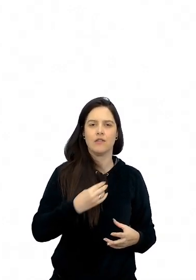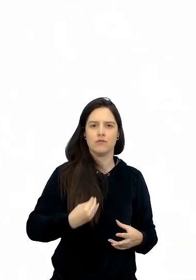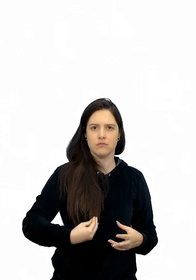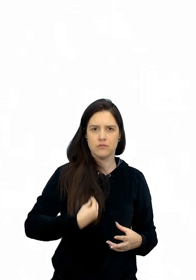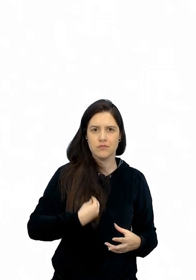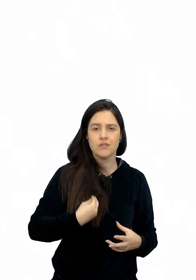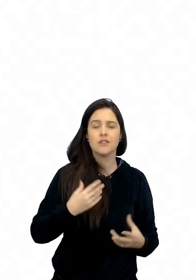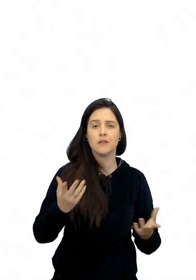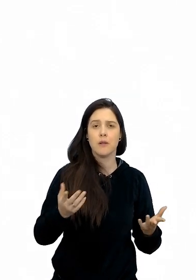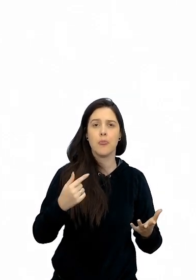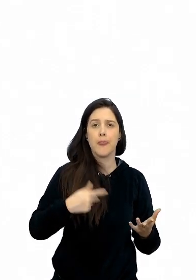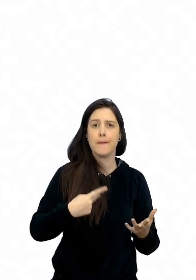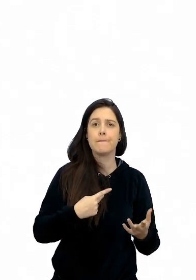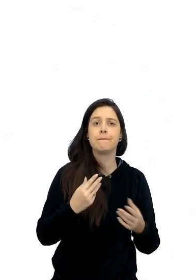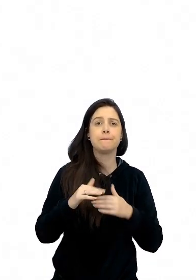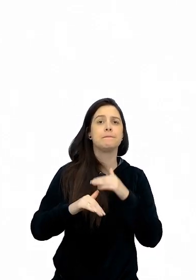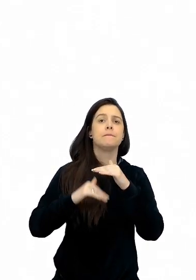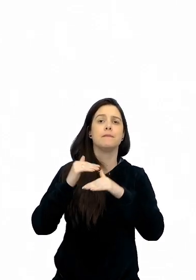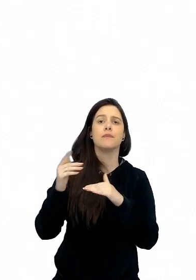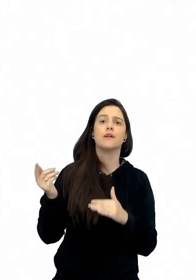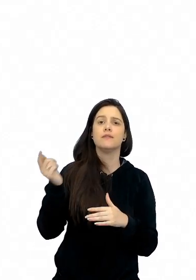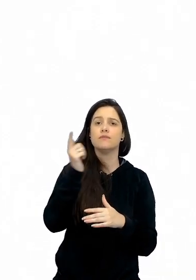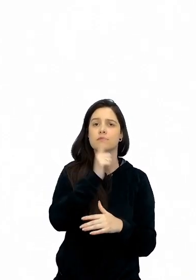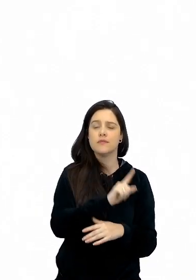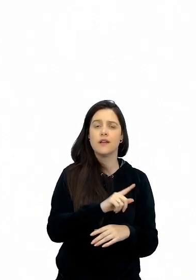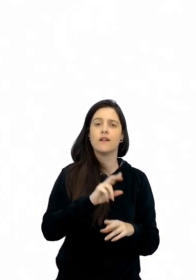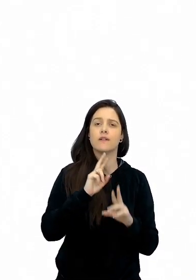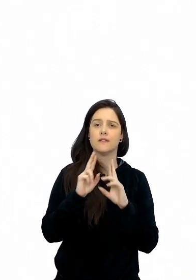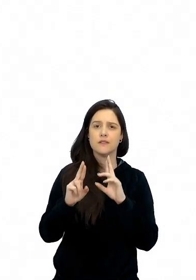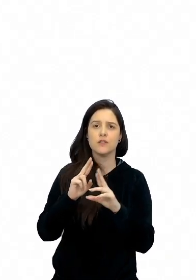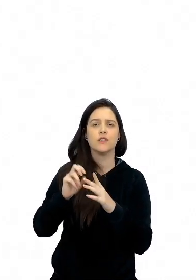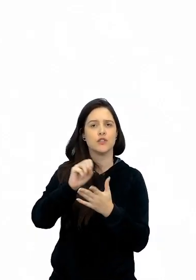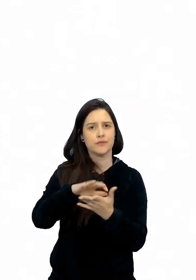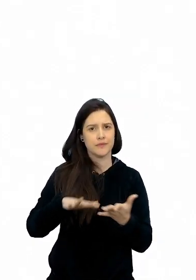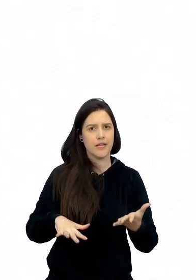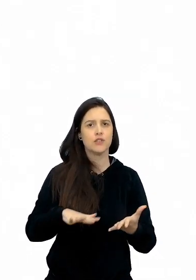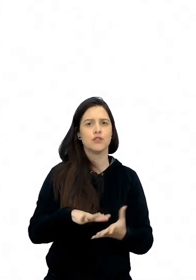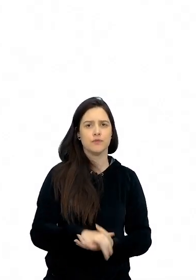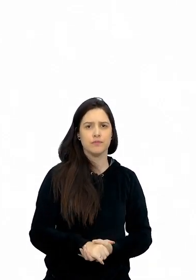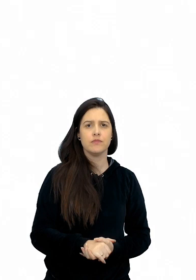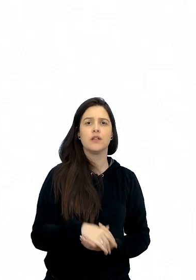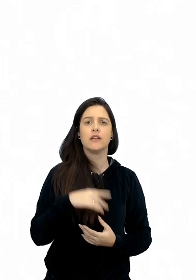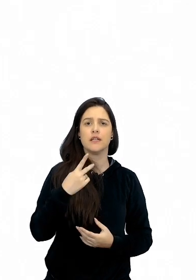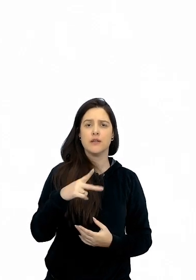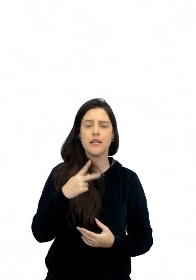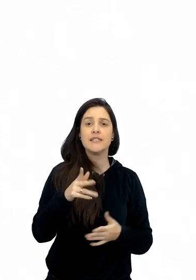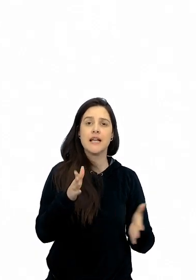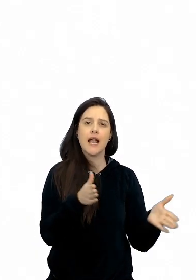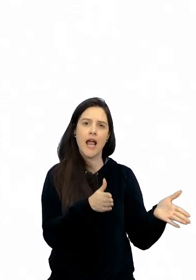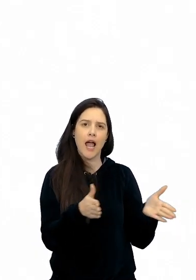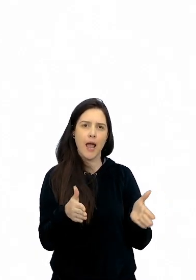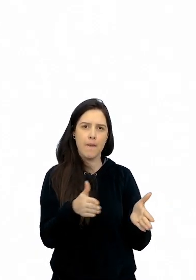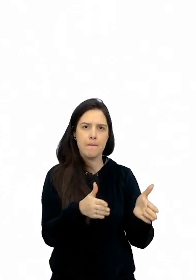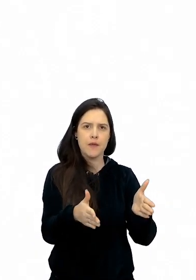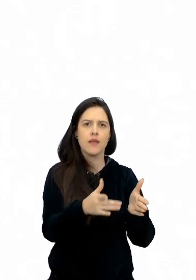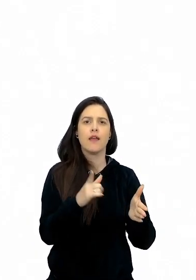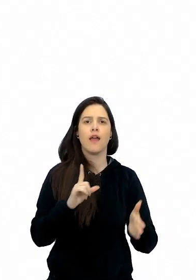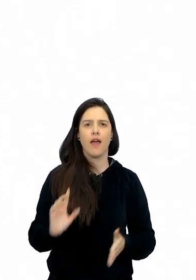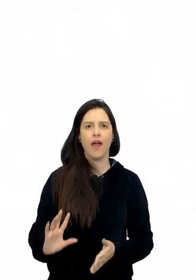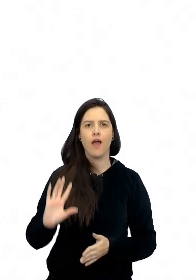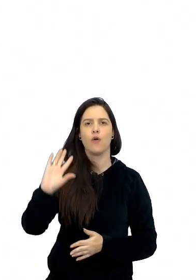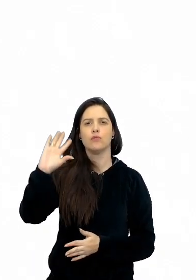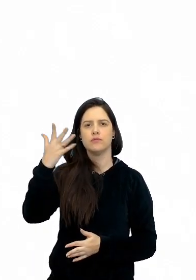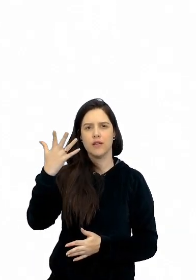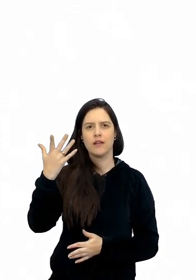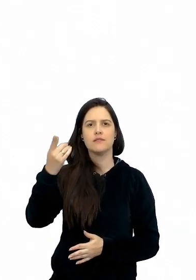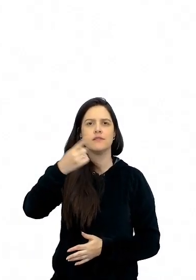estão inseridos, para que eles consigam realizar uma atividade, né? E esse caminho do que é concreto para